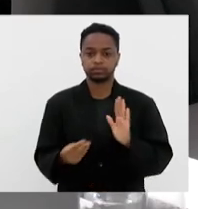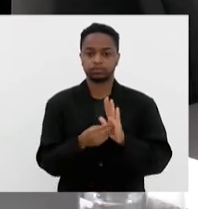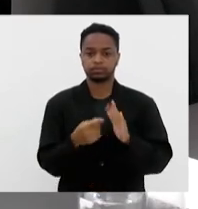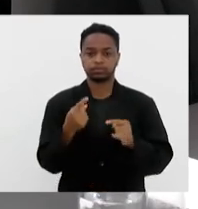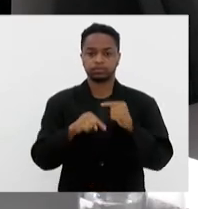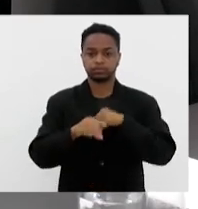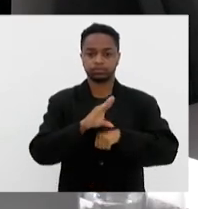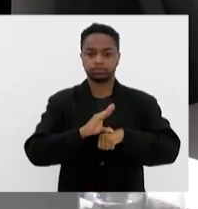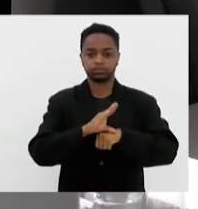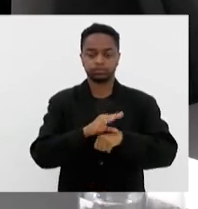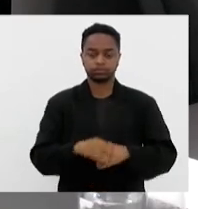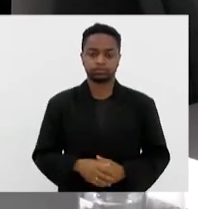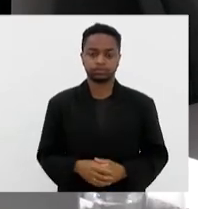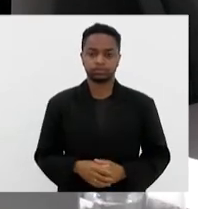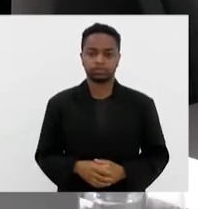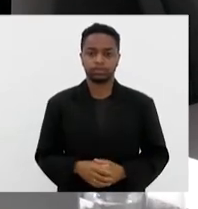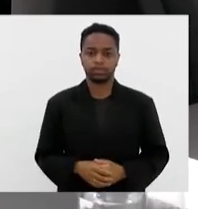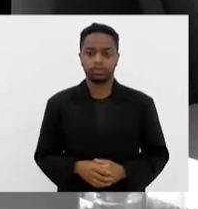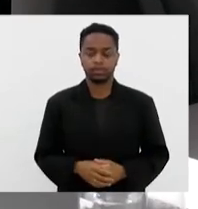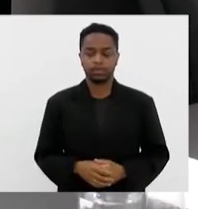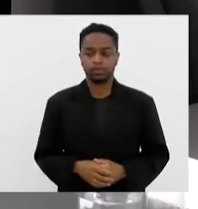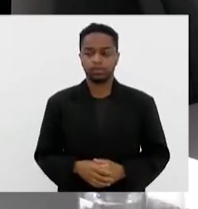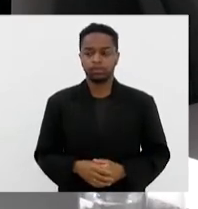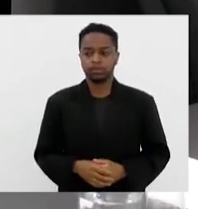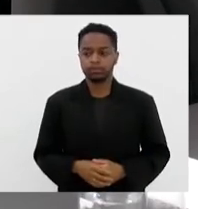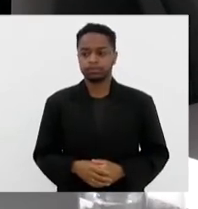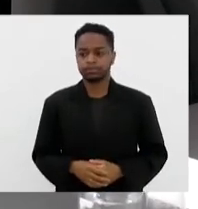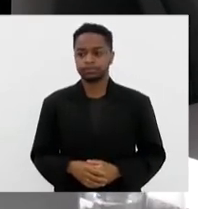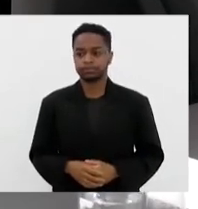inconstitucionalidade da matéria.